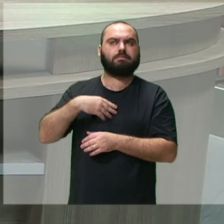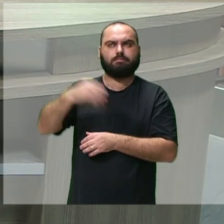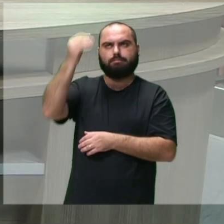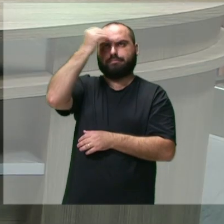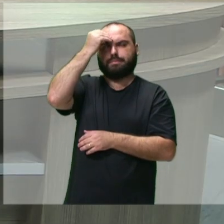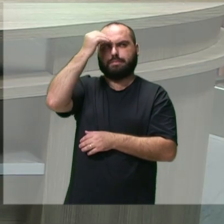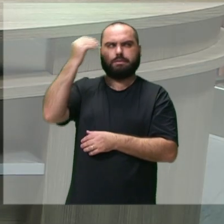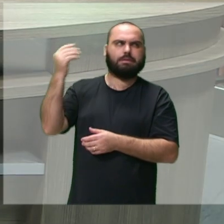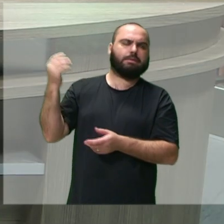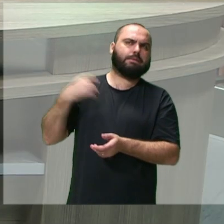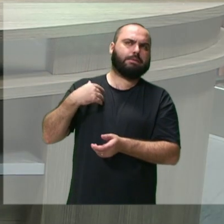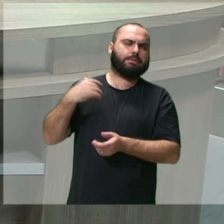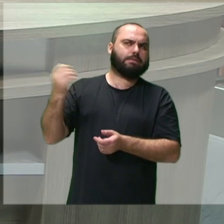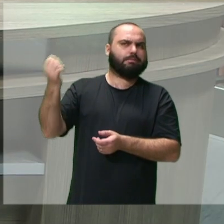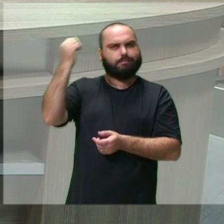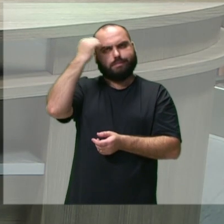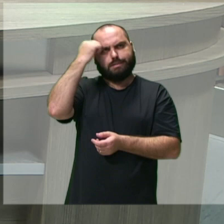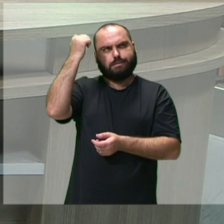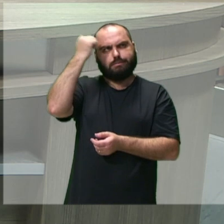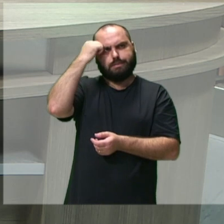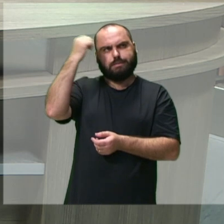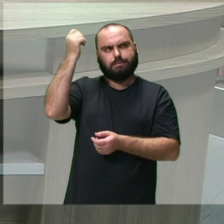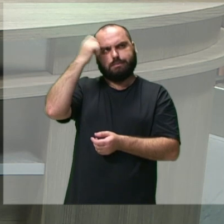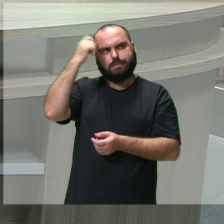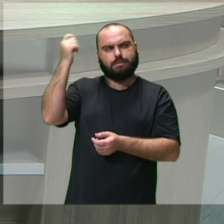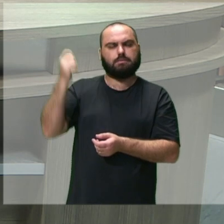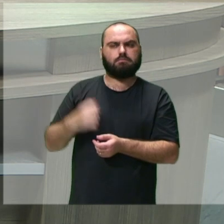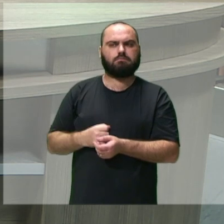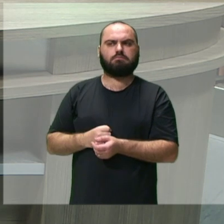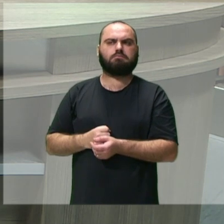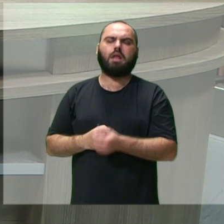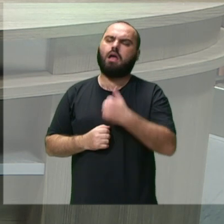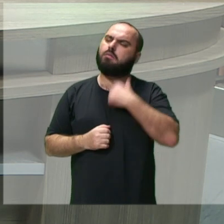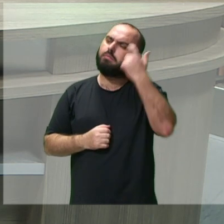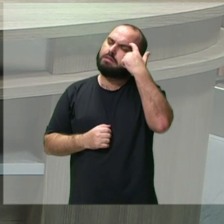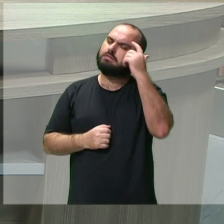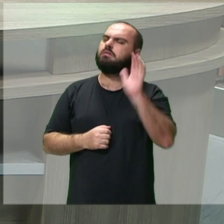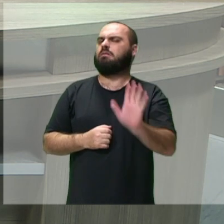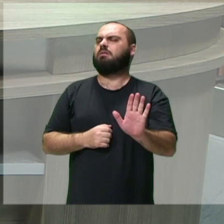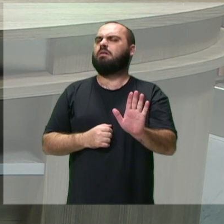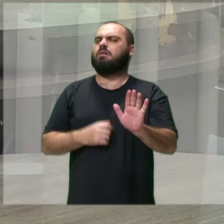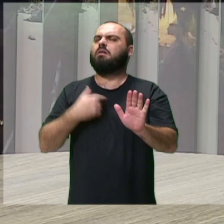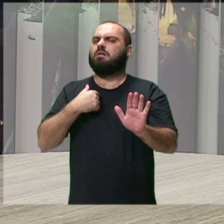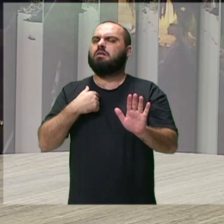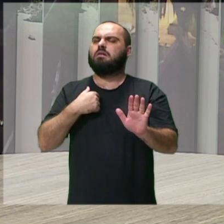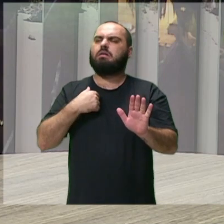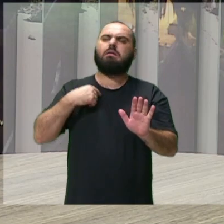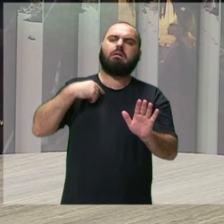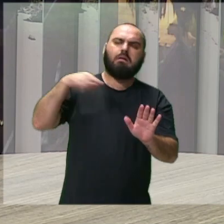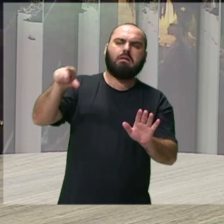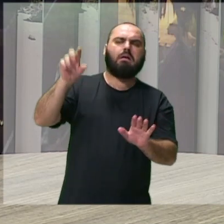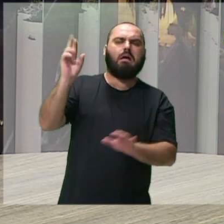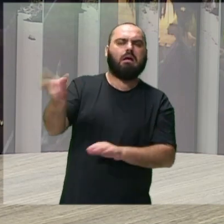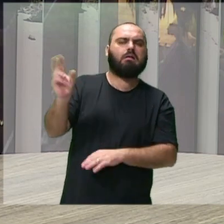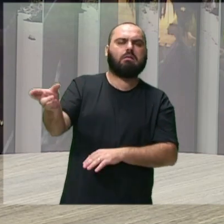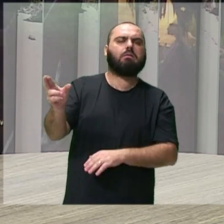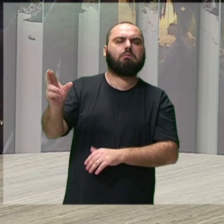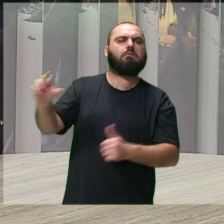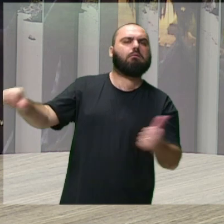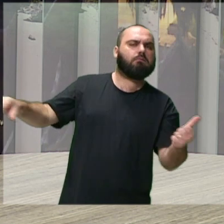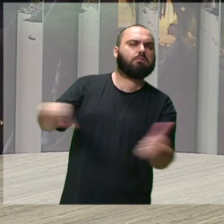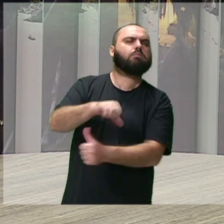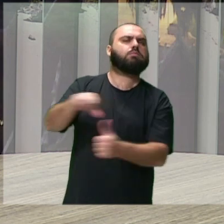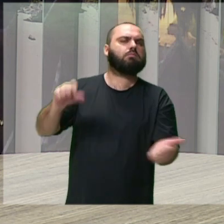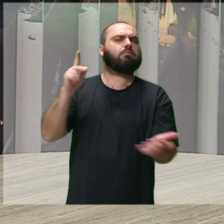cabeça pensando, né? E aí, de uma hora para outra, eu disse, olha, sabe o que mais? Eu acho que ele tinha razão. Eu vou ouvir o que ele me